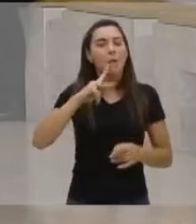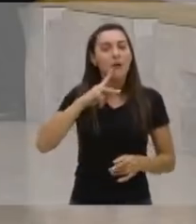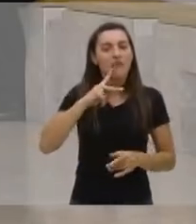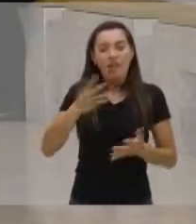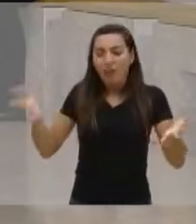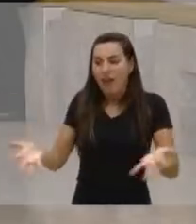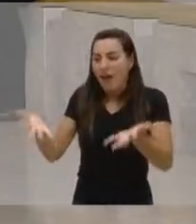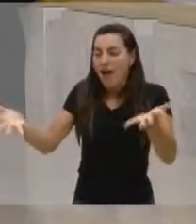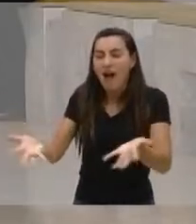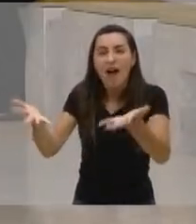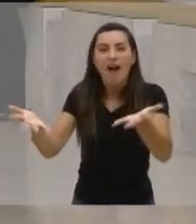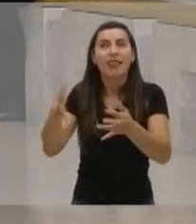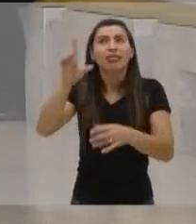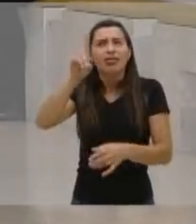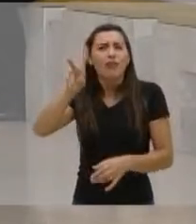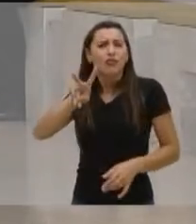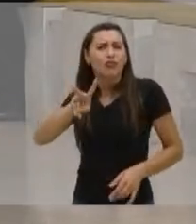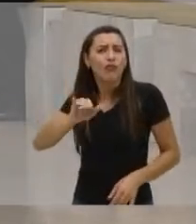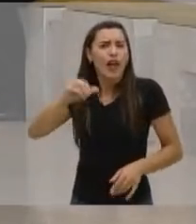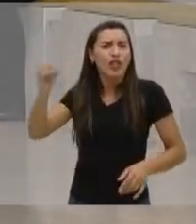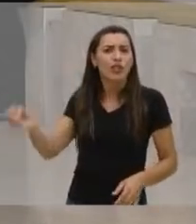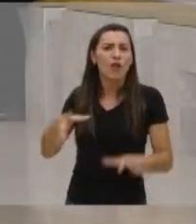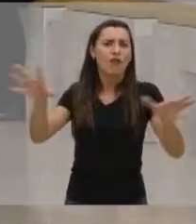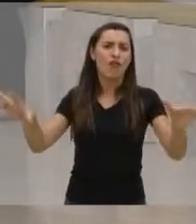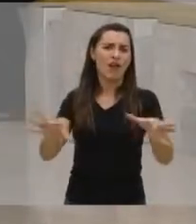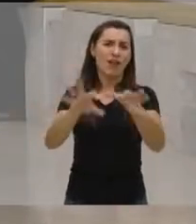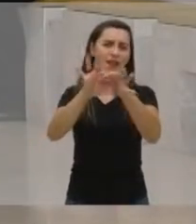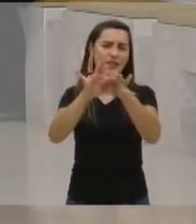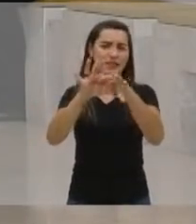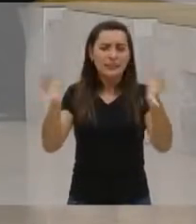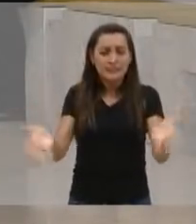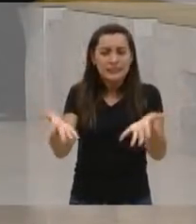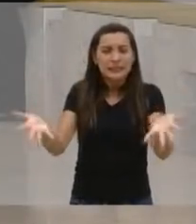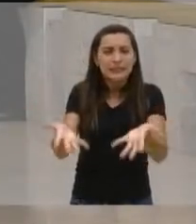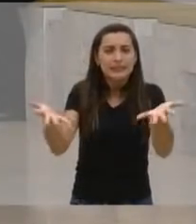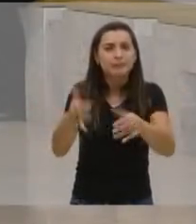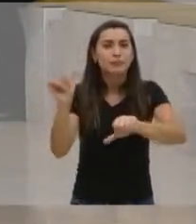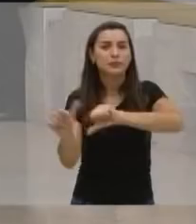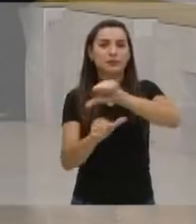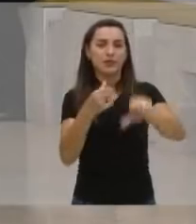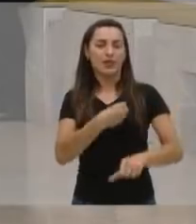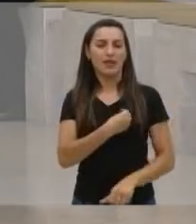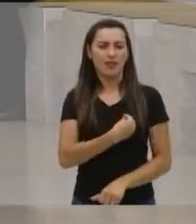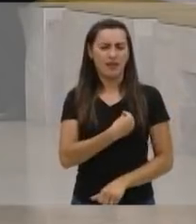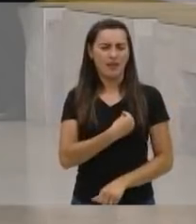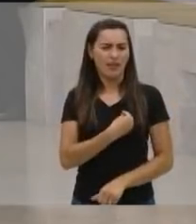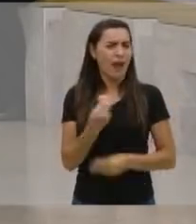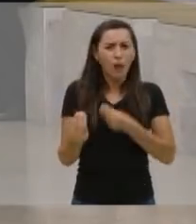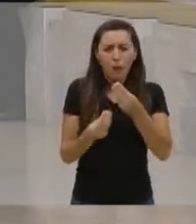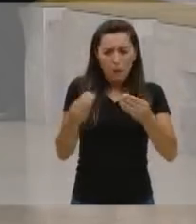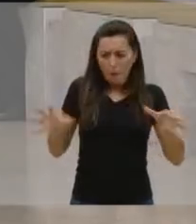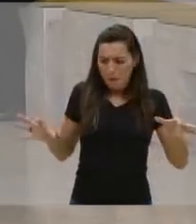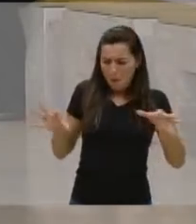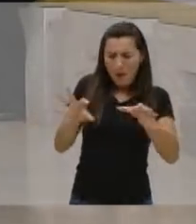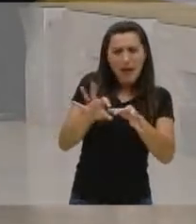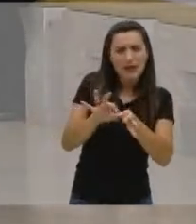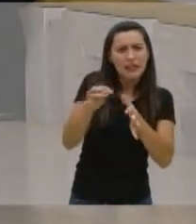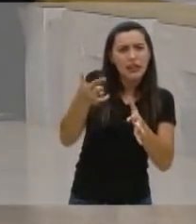nova aliança. Sim, mas como seria essa nova aliança? Um